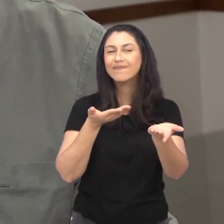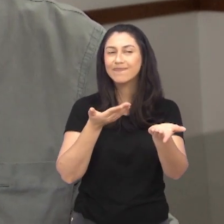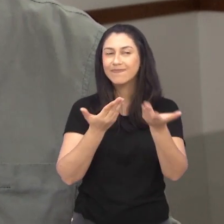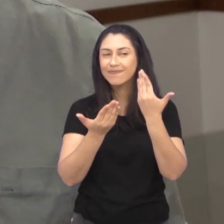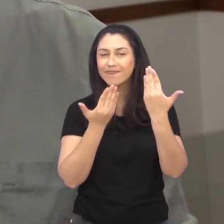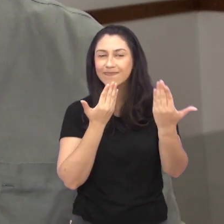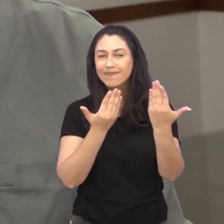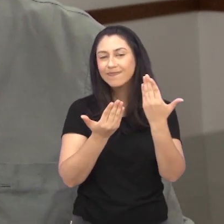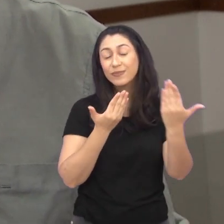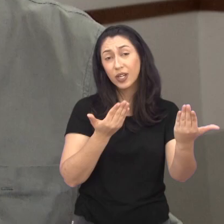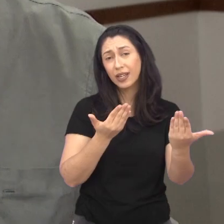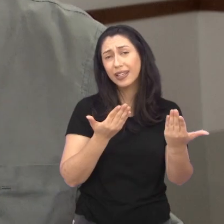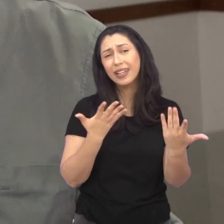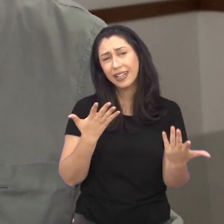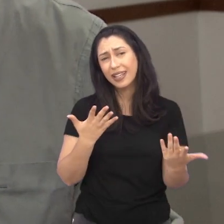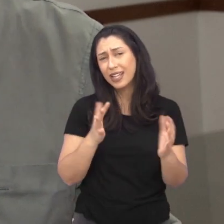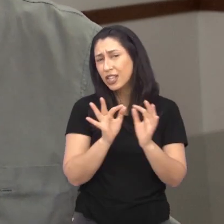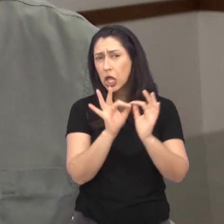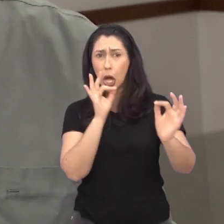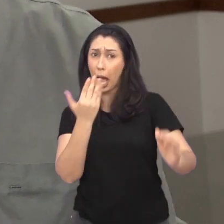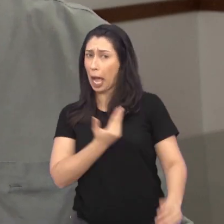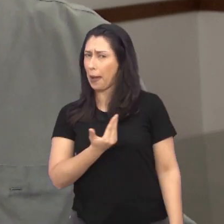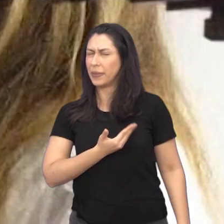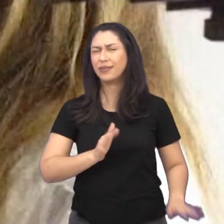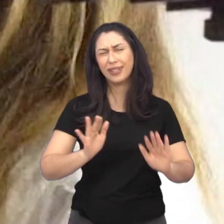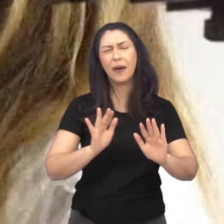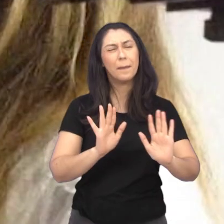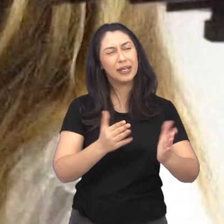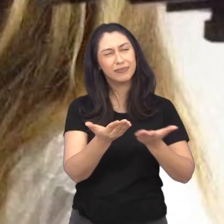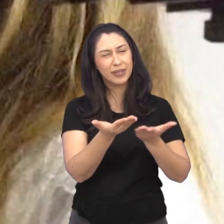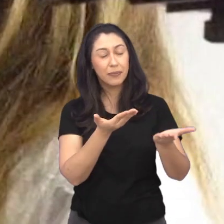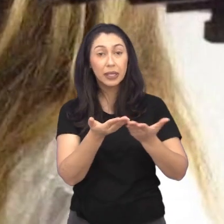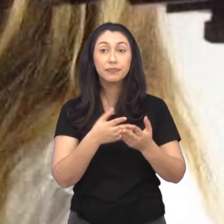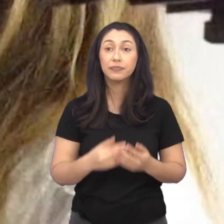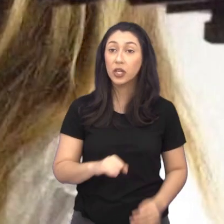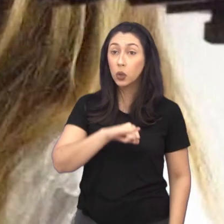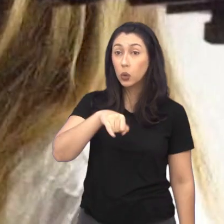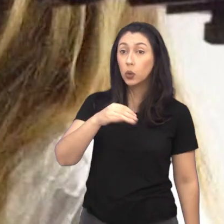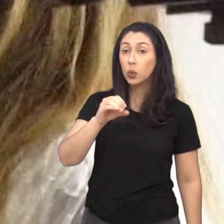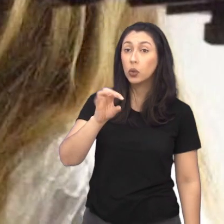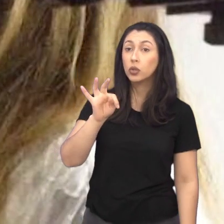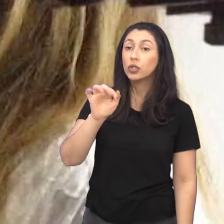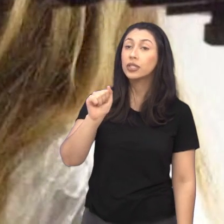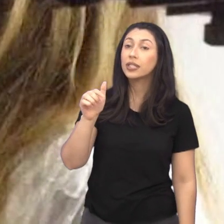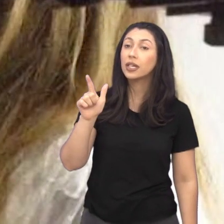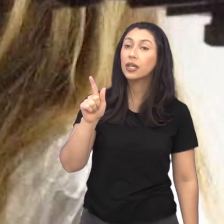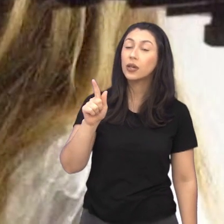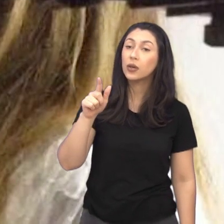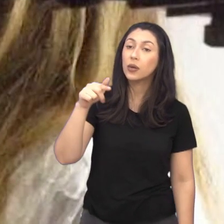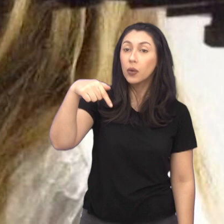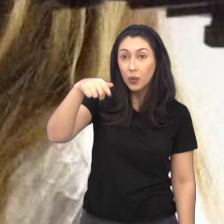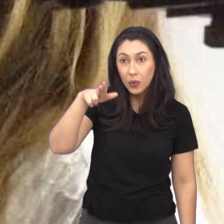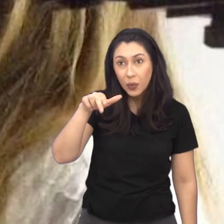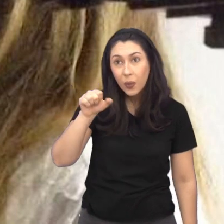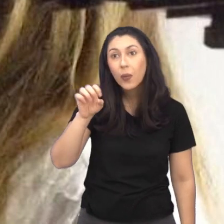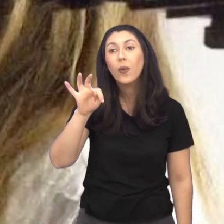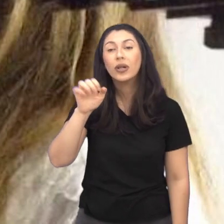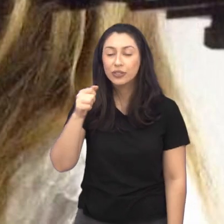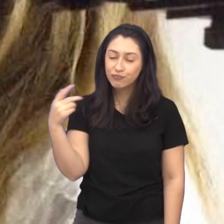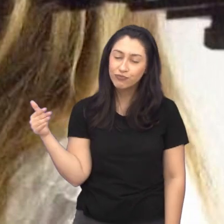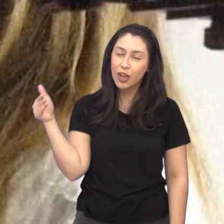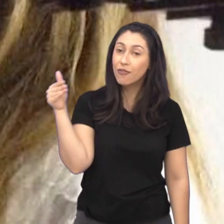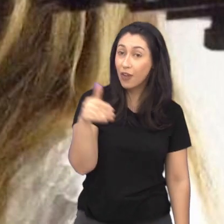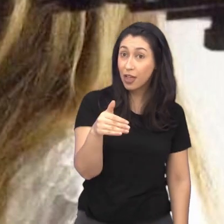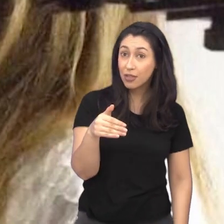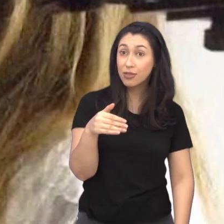papo, assim, meio de longe, né? A gente não é amigo, né? O Jota veio no Carrefour fazer uma tarde de autógrafos. E a